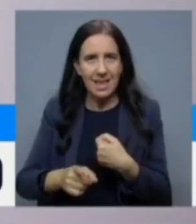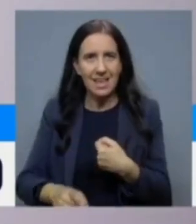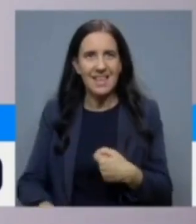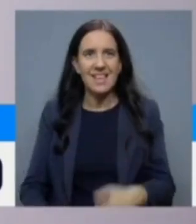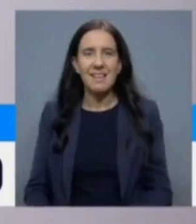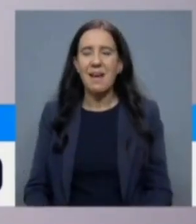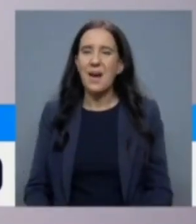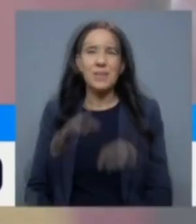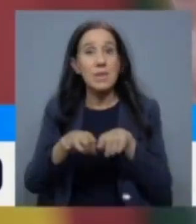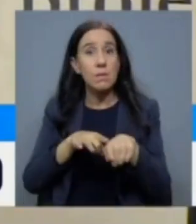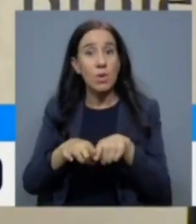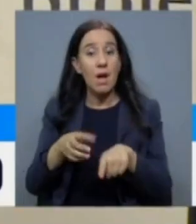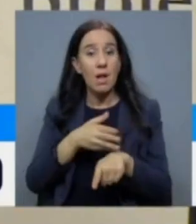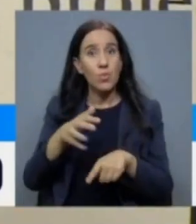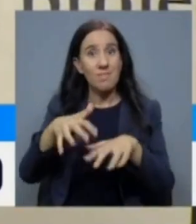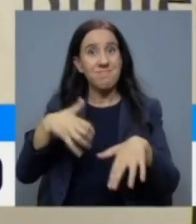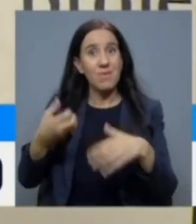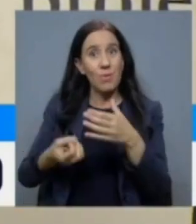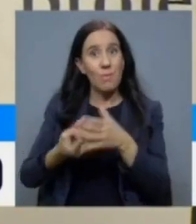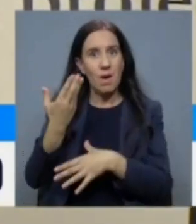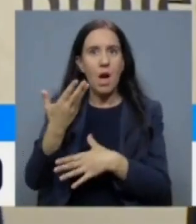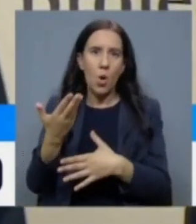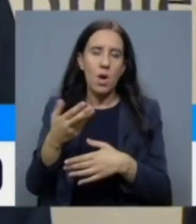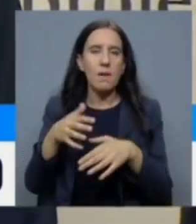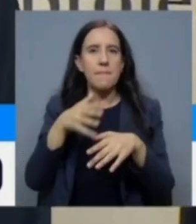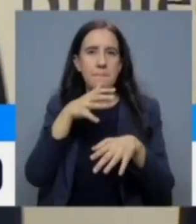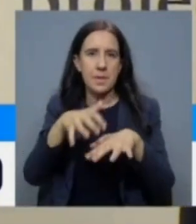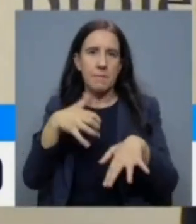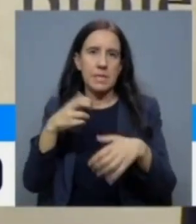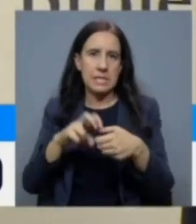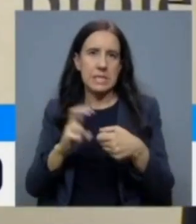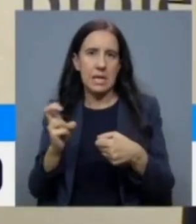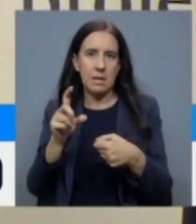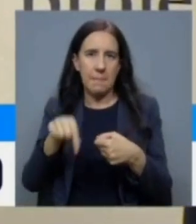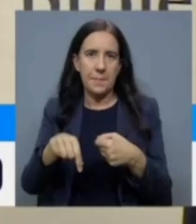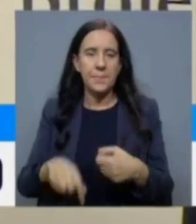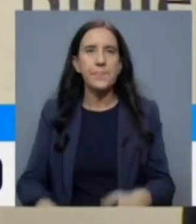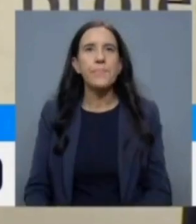Não, de todo. O Comitê Central resolveu